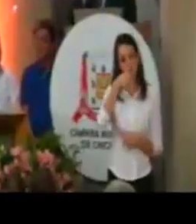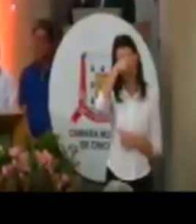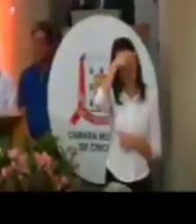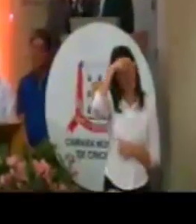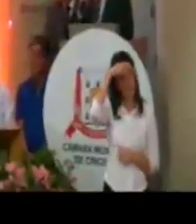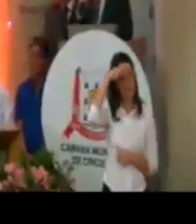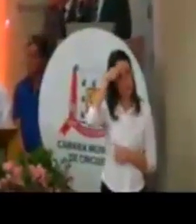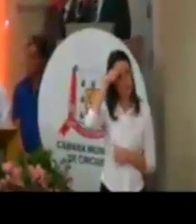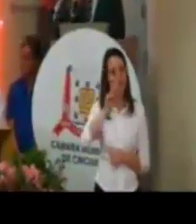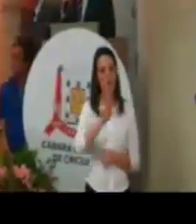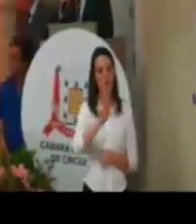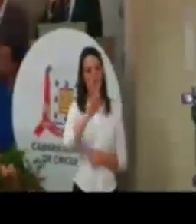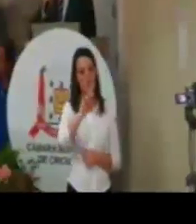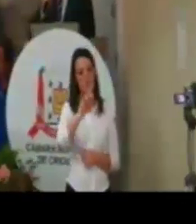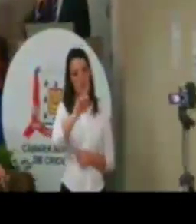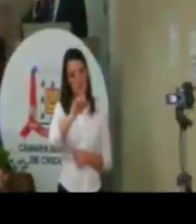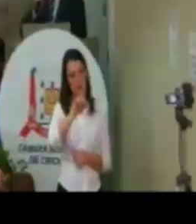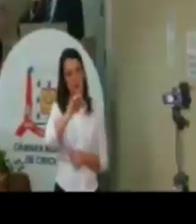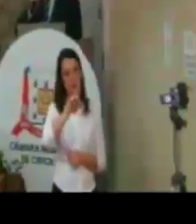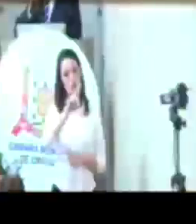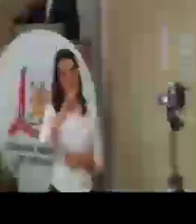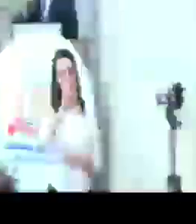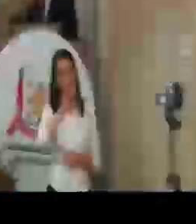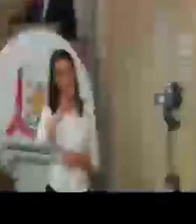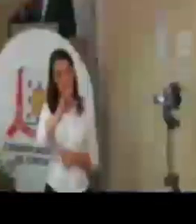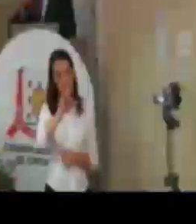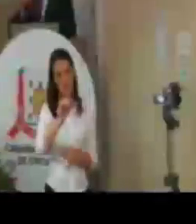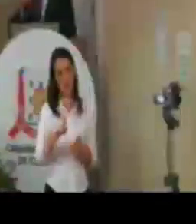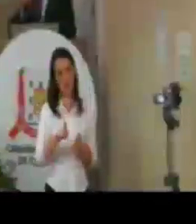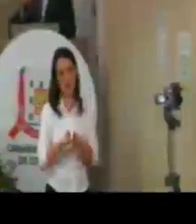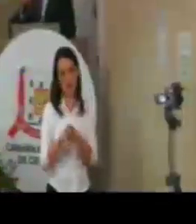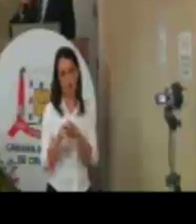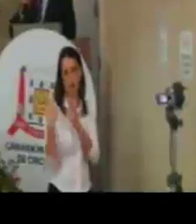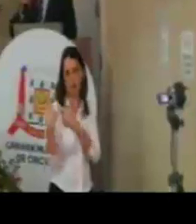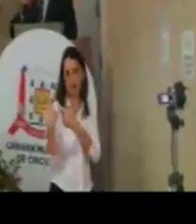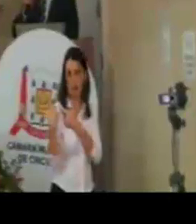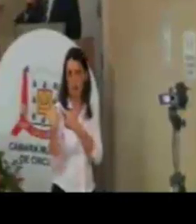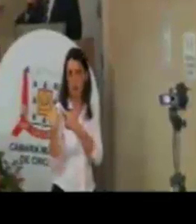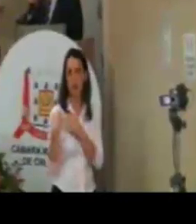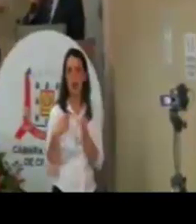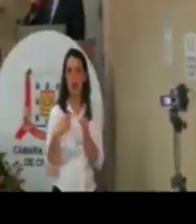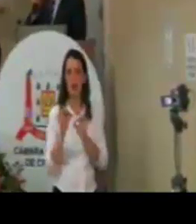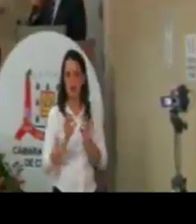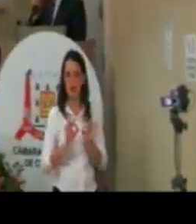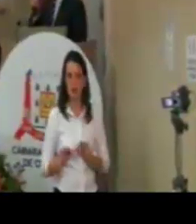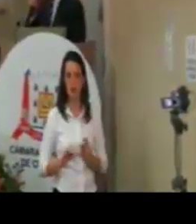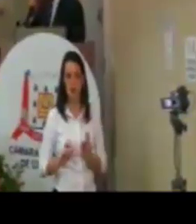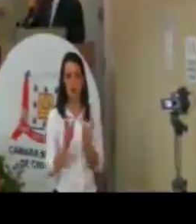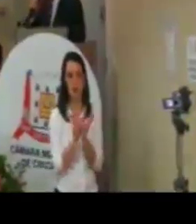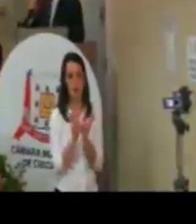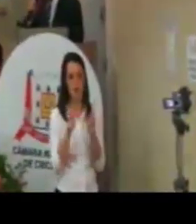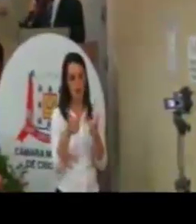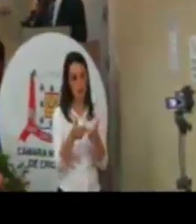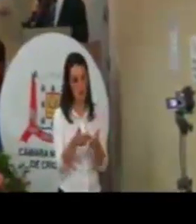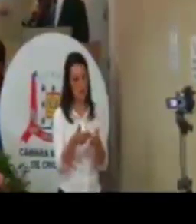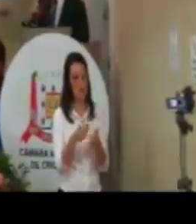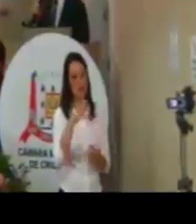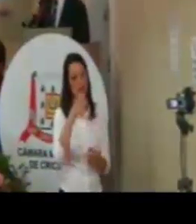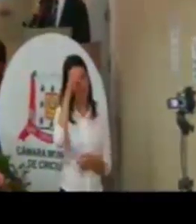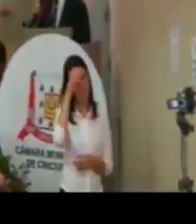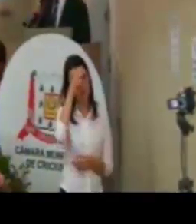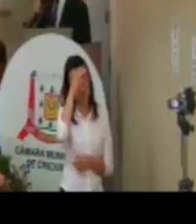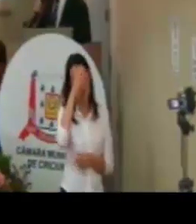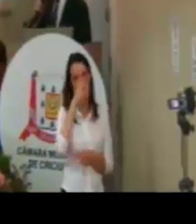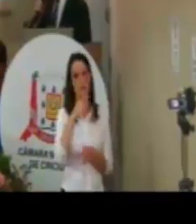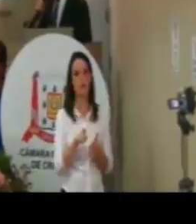prefeito Márcio Burgo, tem a responsabilidade importante de comandar os destinos desta